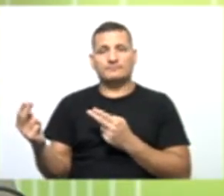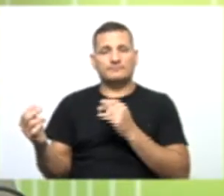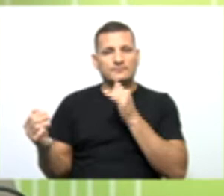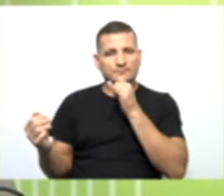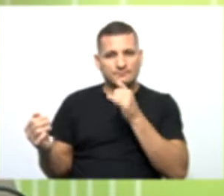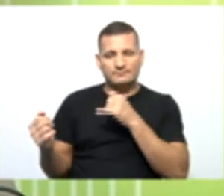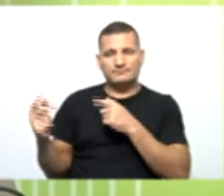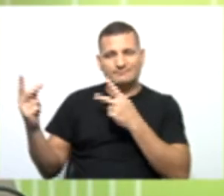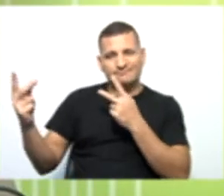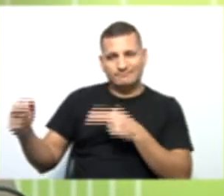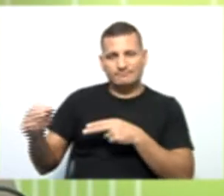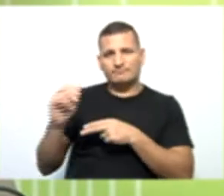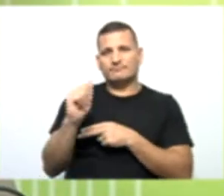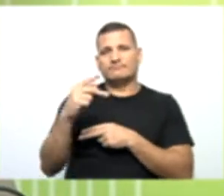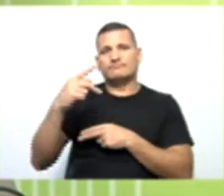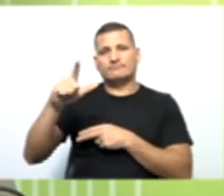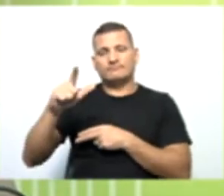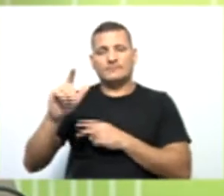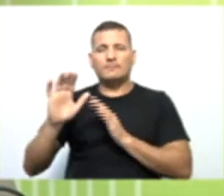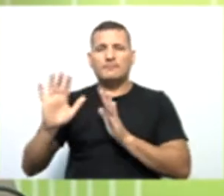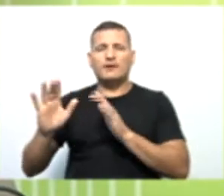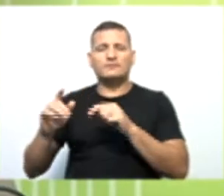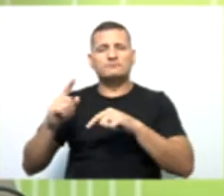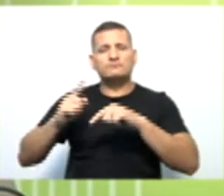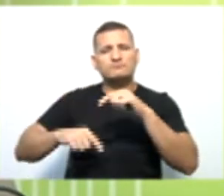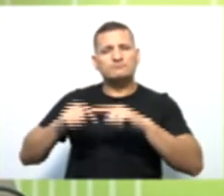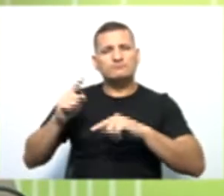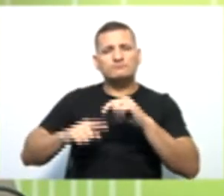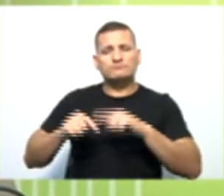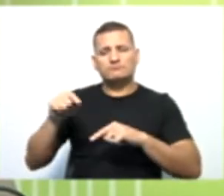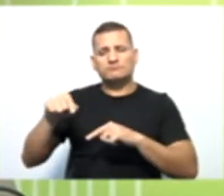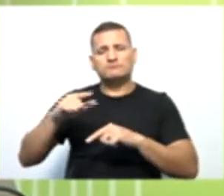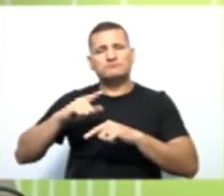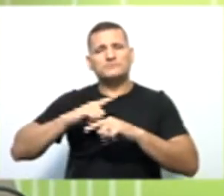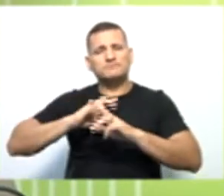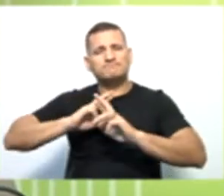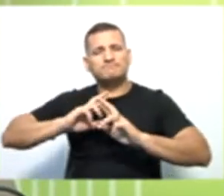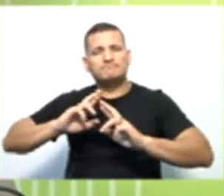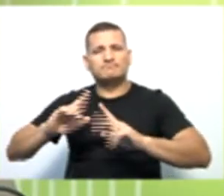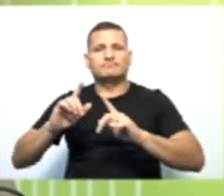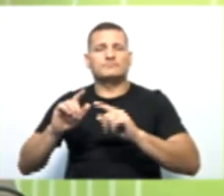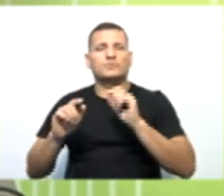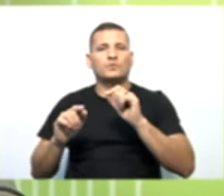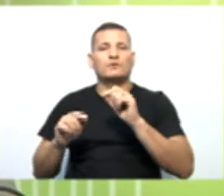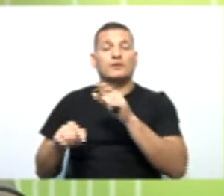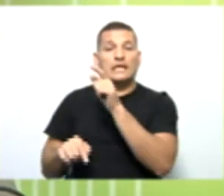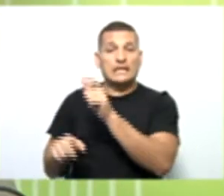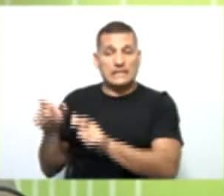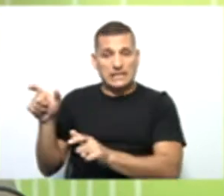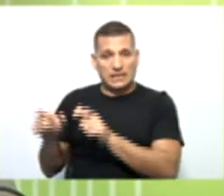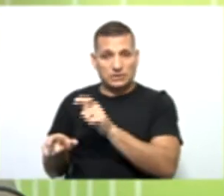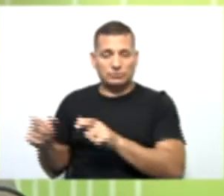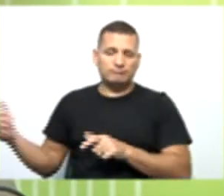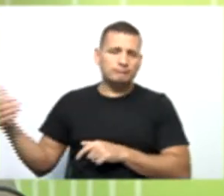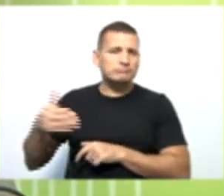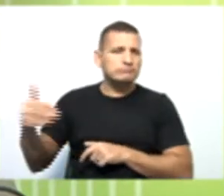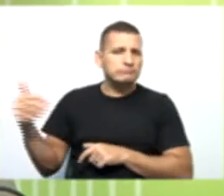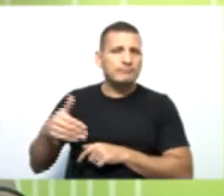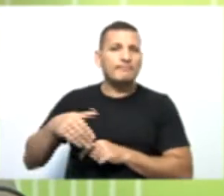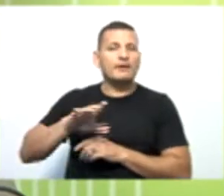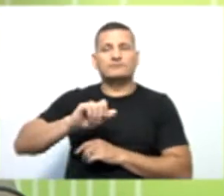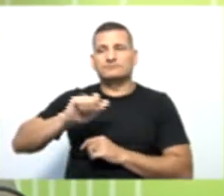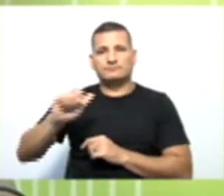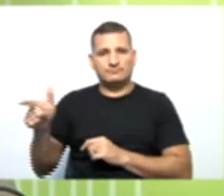produtivo local, e o meu produto ele tem um diferencial, que os clientes vêm aqui comprar mais do que vai